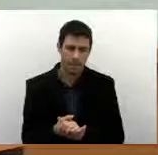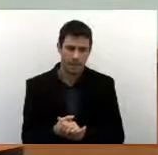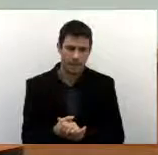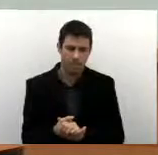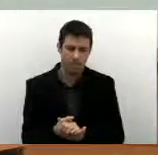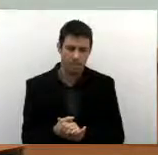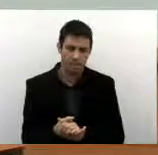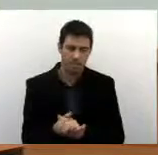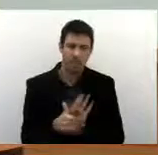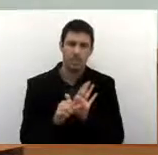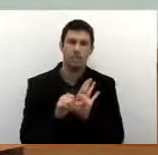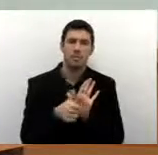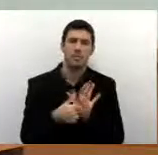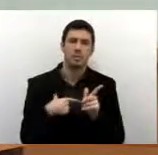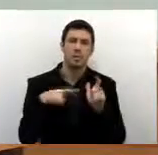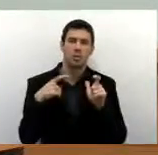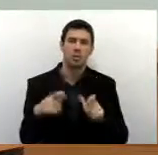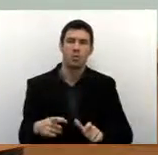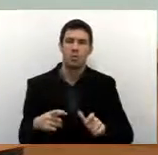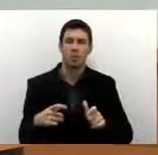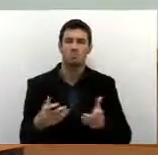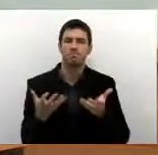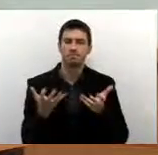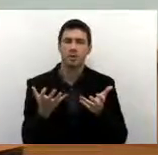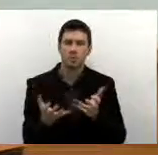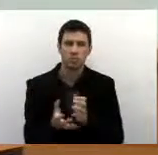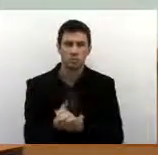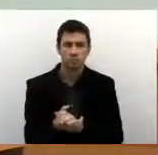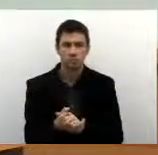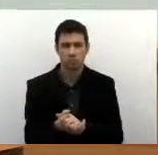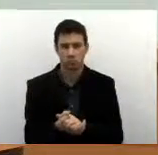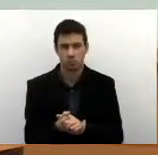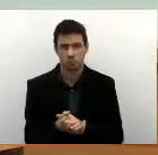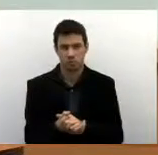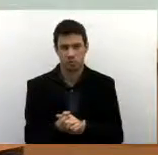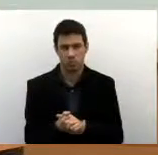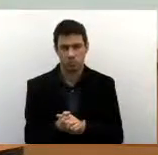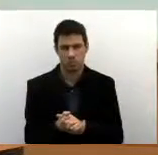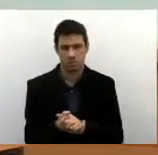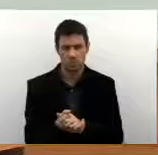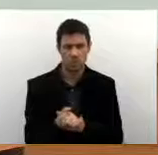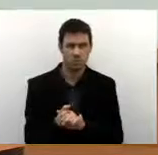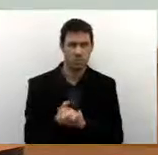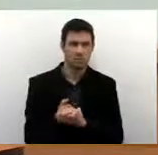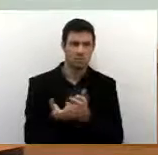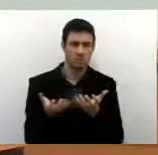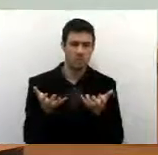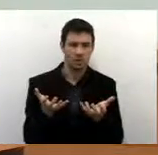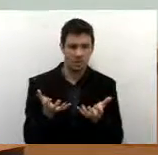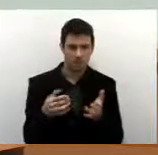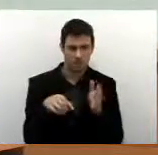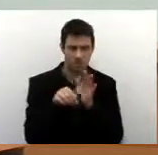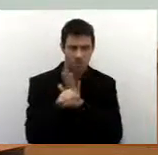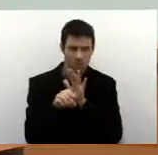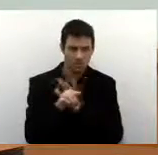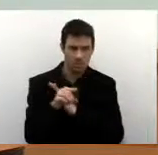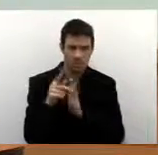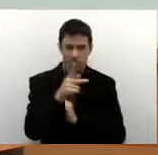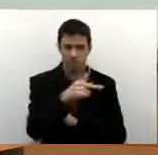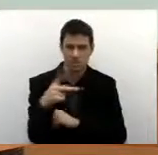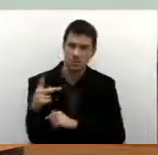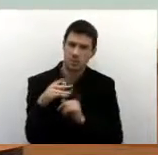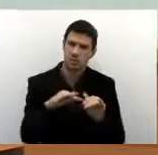Em primeiro lugar, eu quero aqui cumprimentar o presidente da